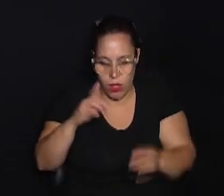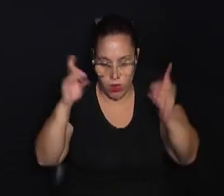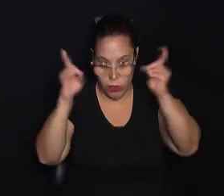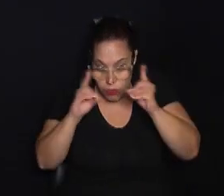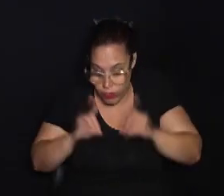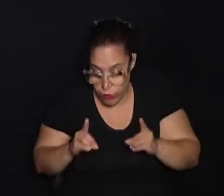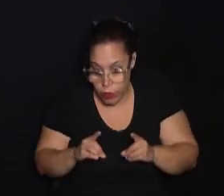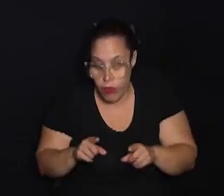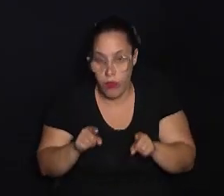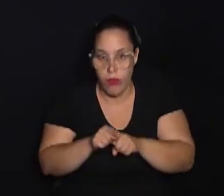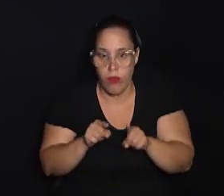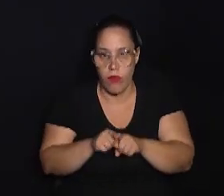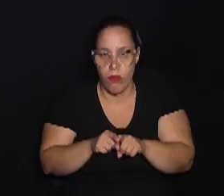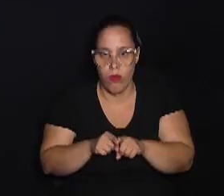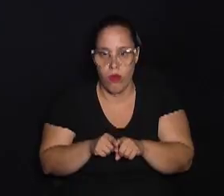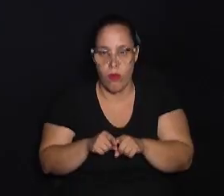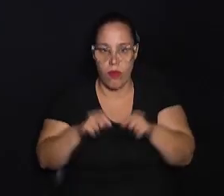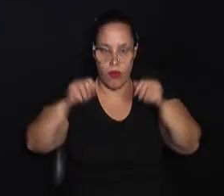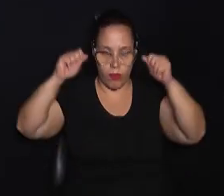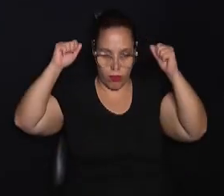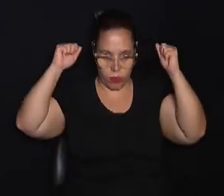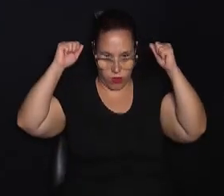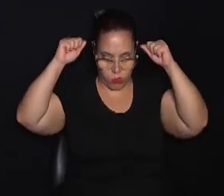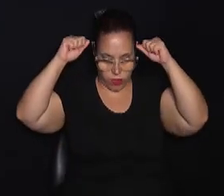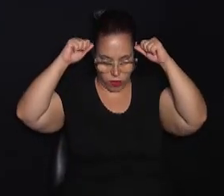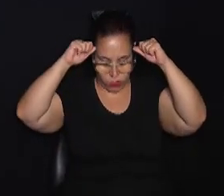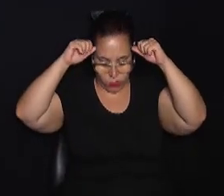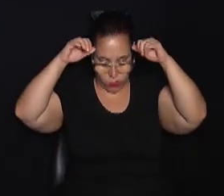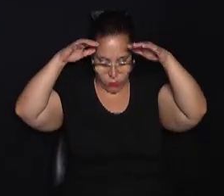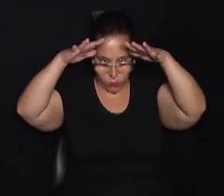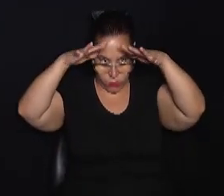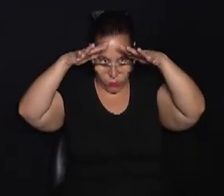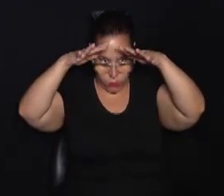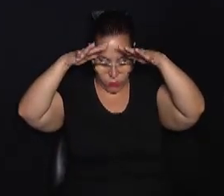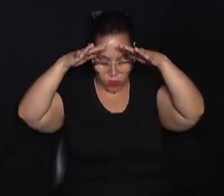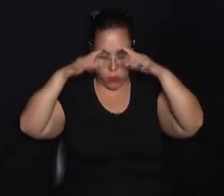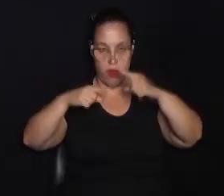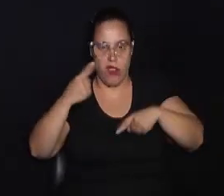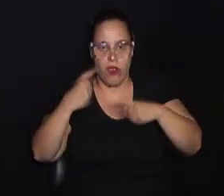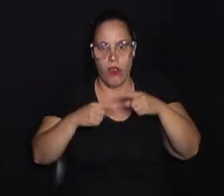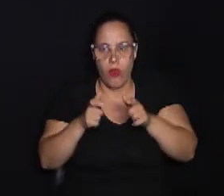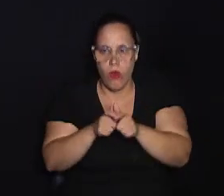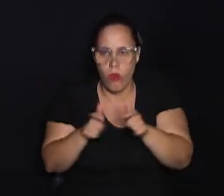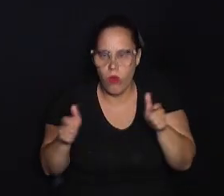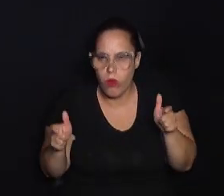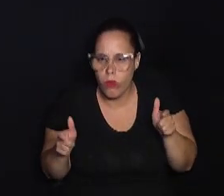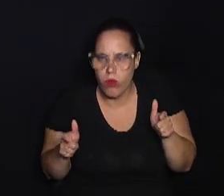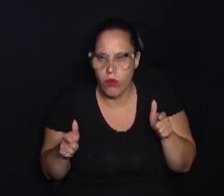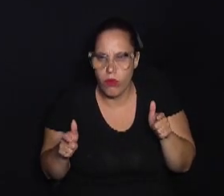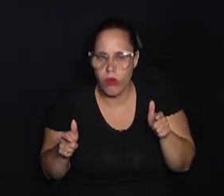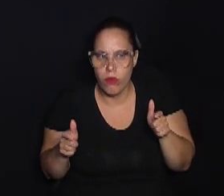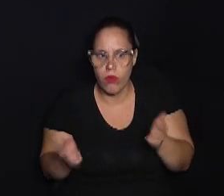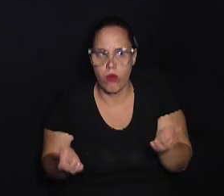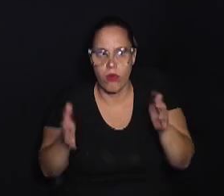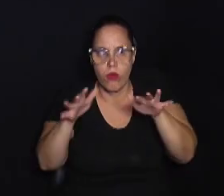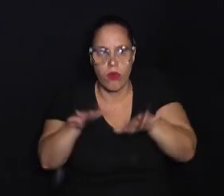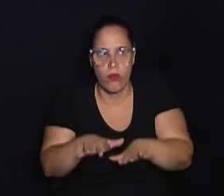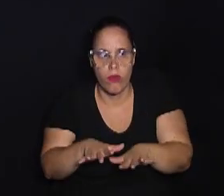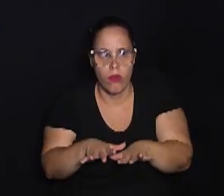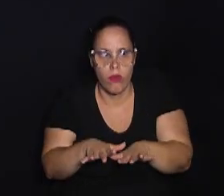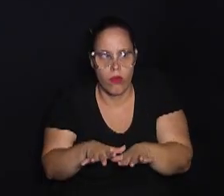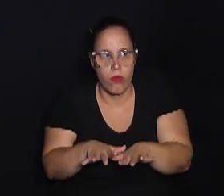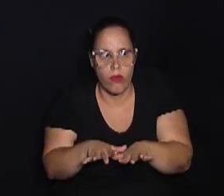PCDs e também alunos autistas na escola. Então a gente tem um debate amplo sobre a inclusão desses